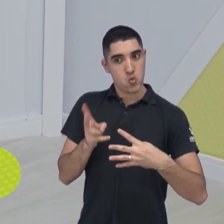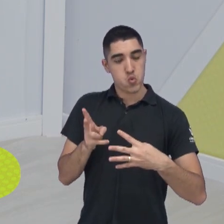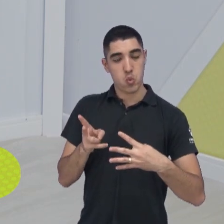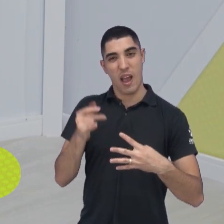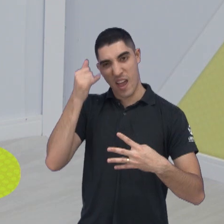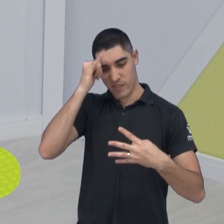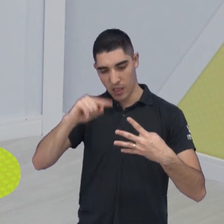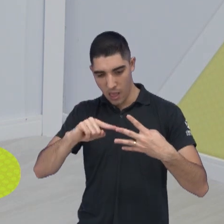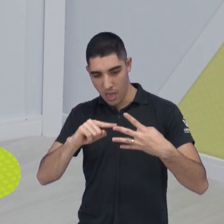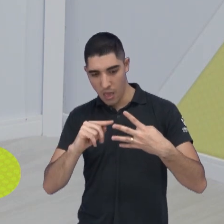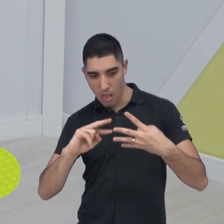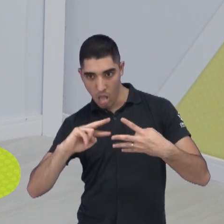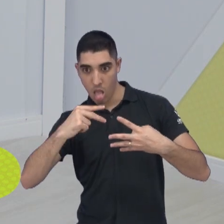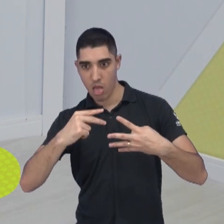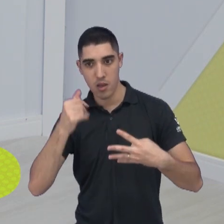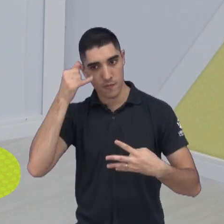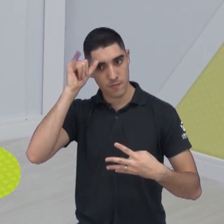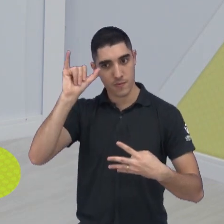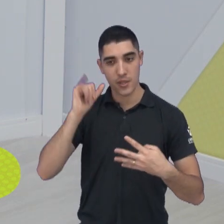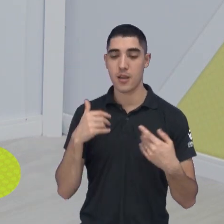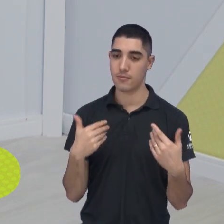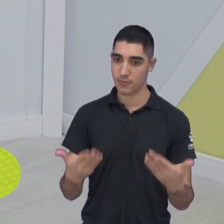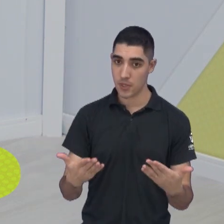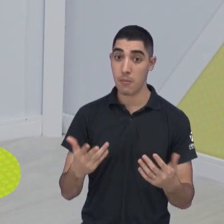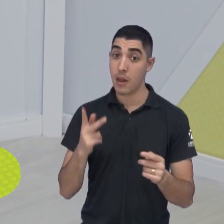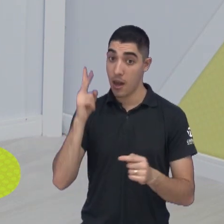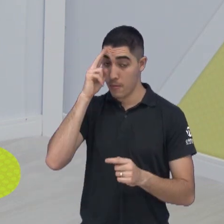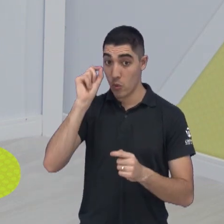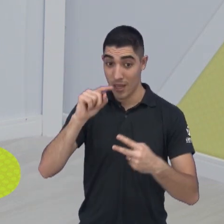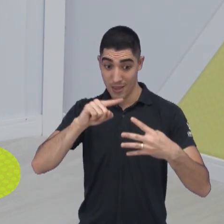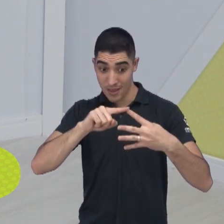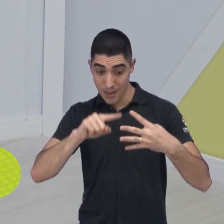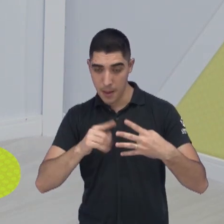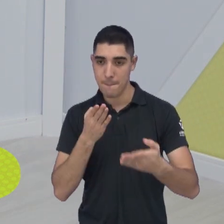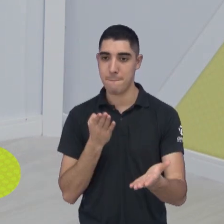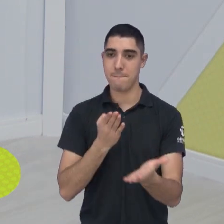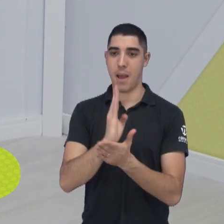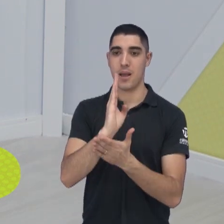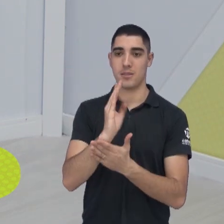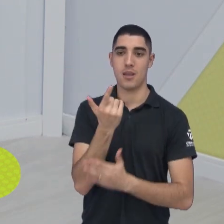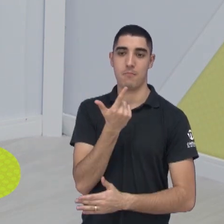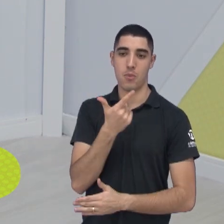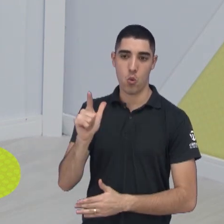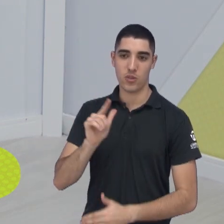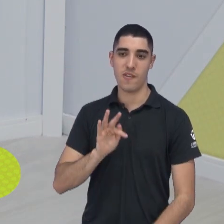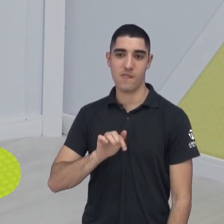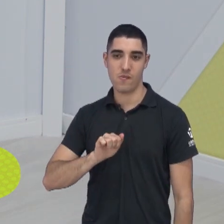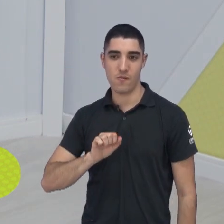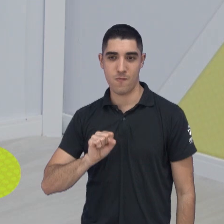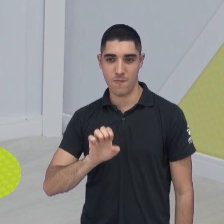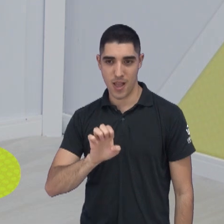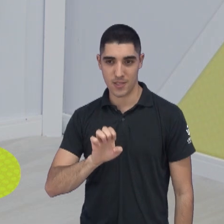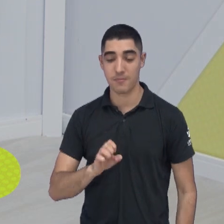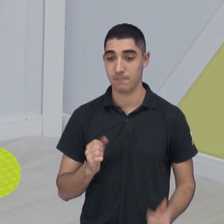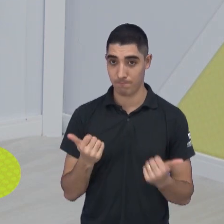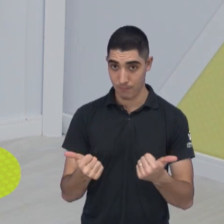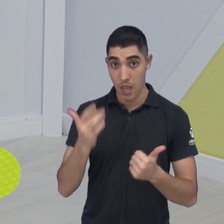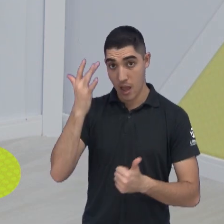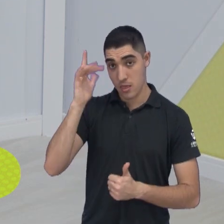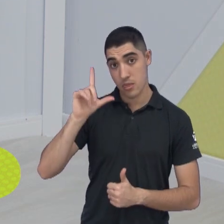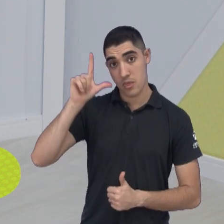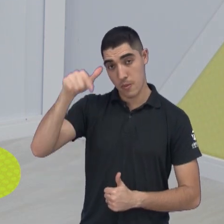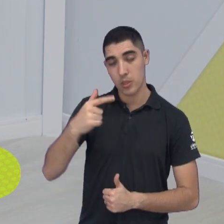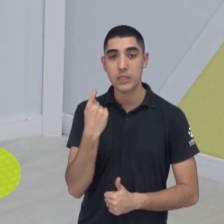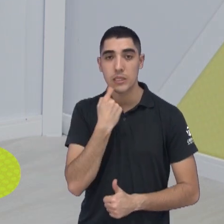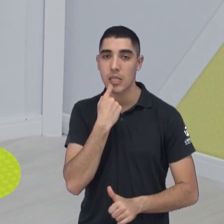equipes chegarem tão próximos. Lembrando que os 2 primeiros avançam para a próxima fase, tá certo? Sucesso, sexta-feira, todos os detalhes para você aqui dentro do